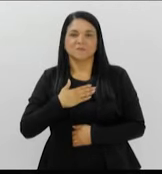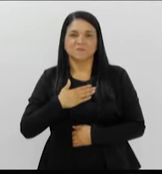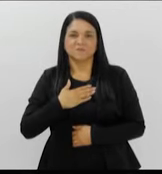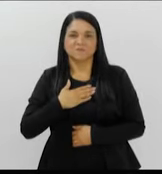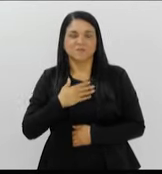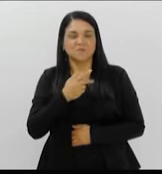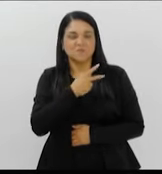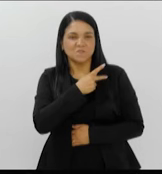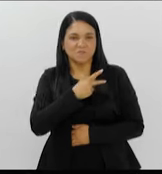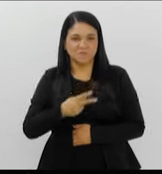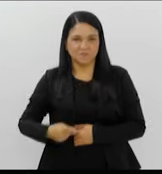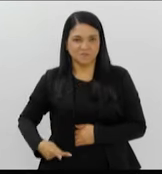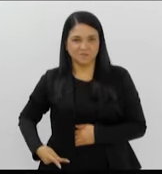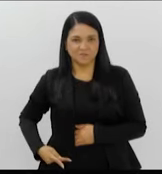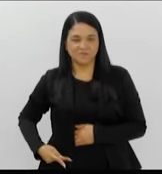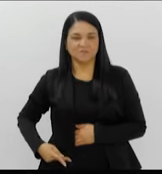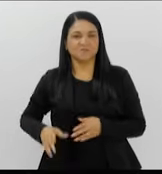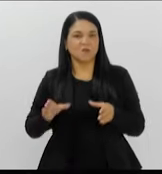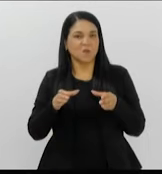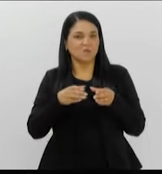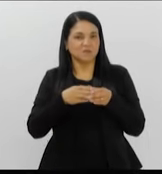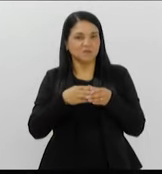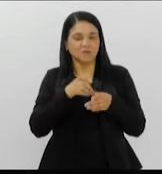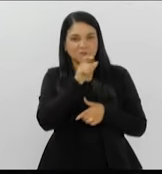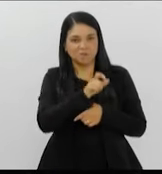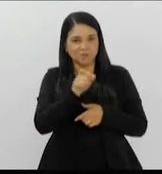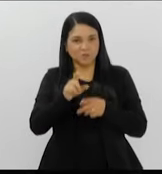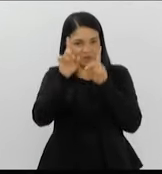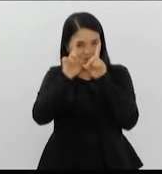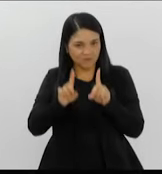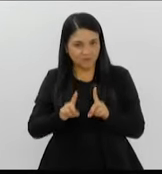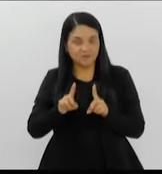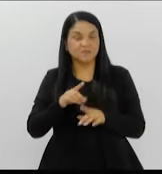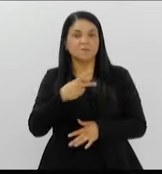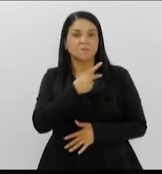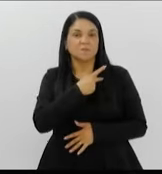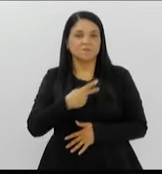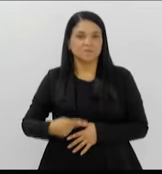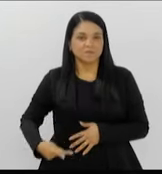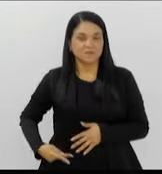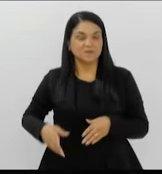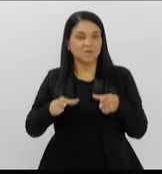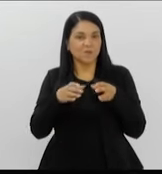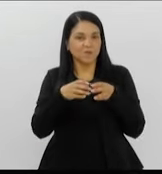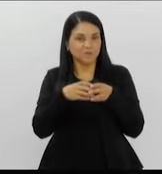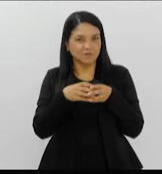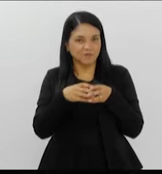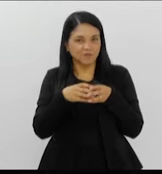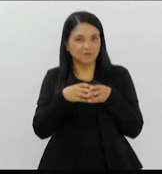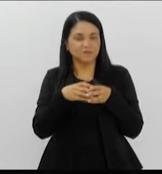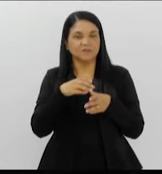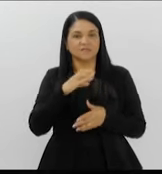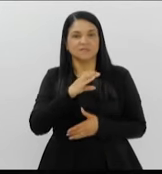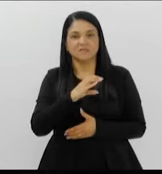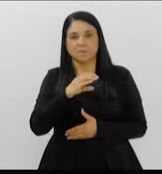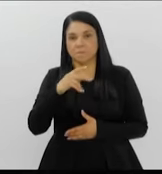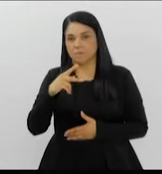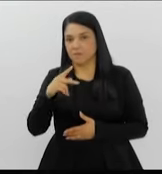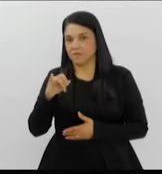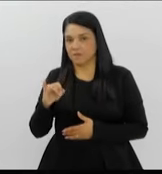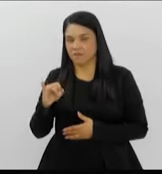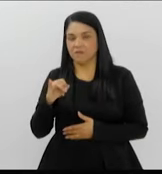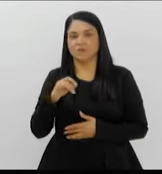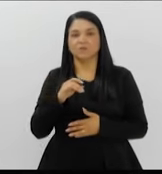na comissão da pessoa com deficiência, meu presidente na comissão da CPI do plano